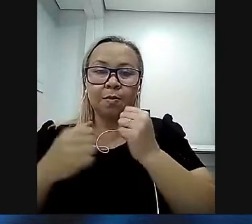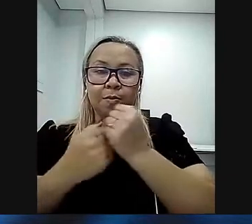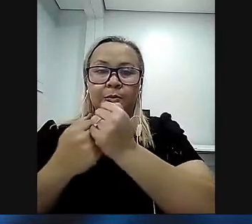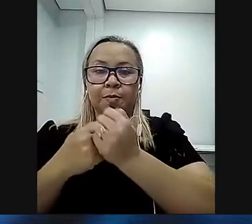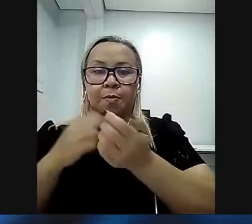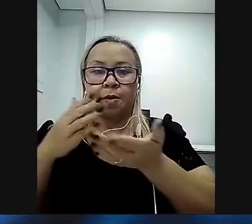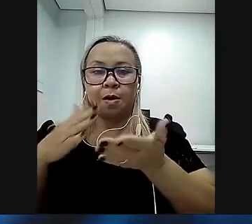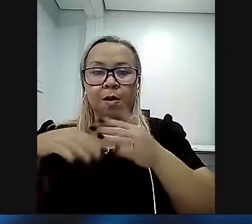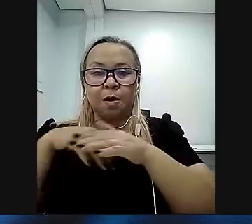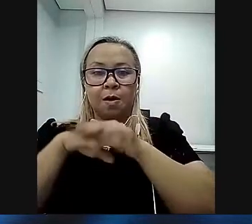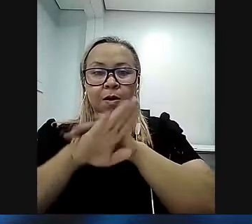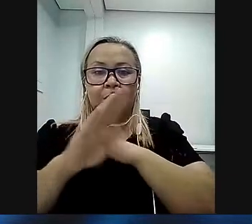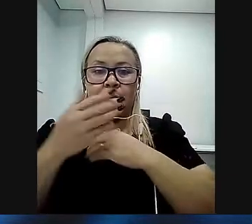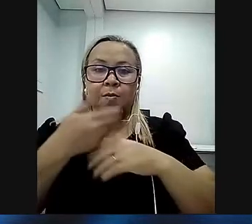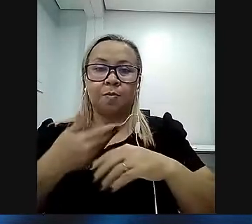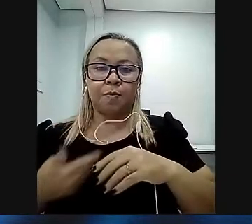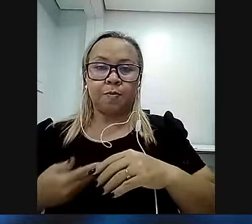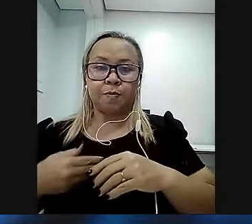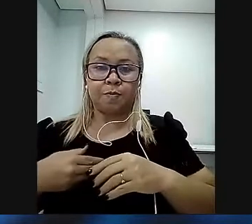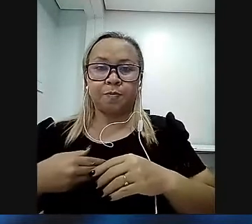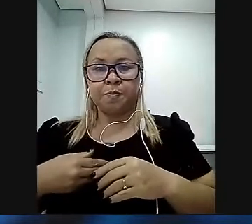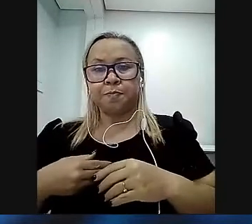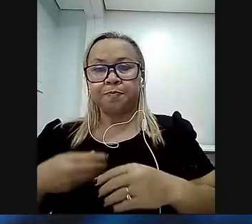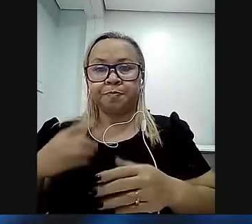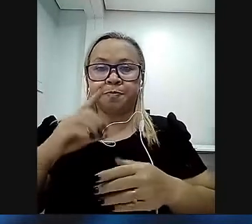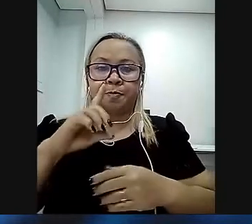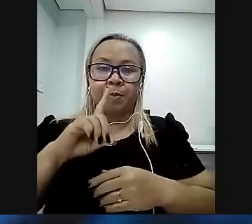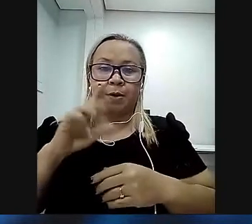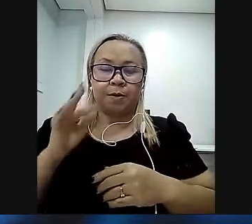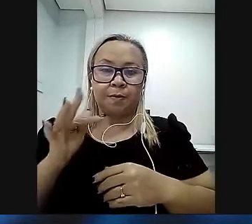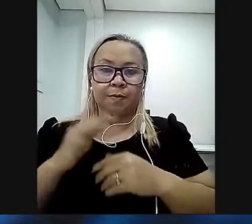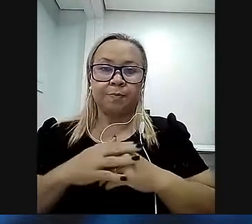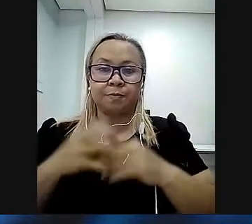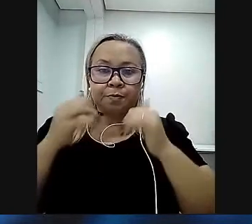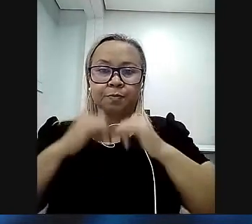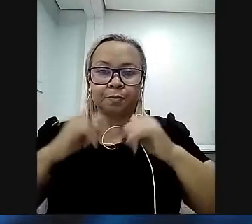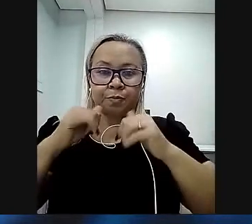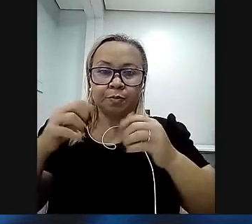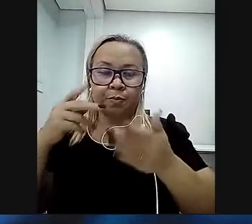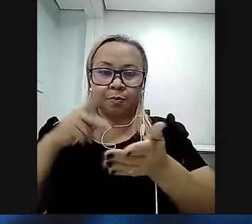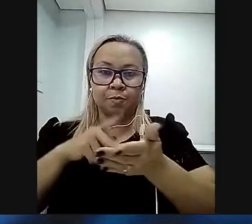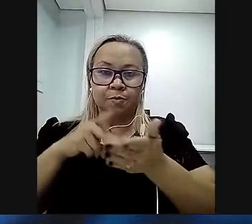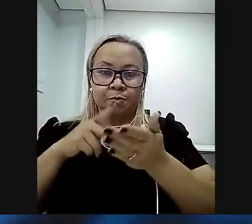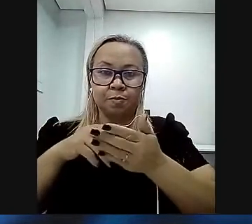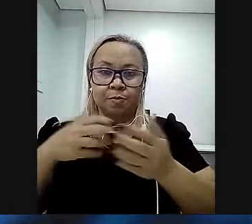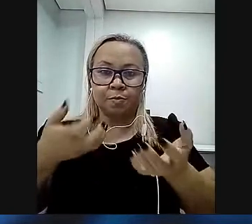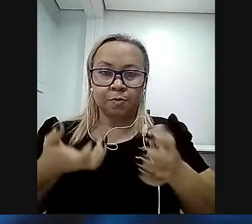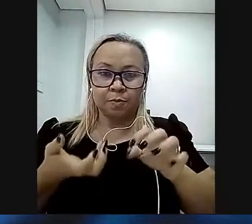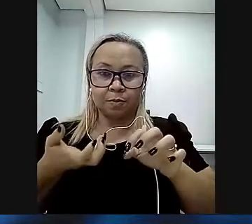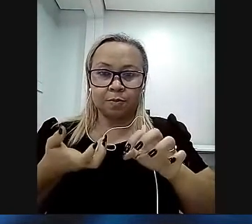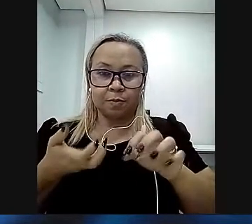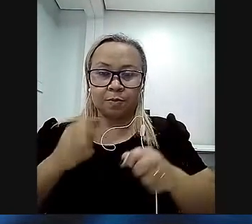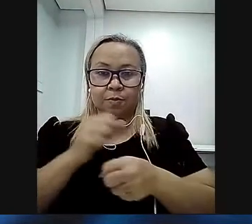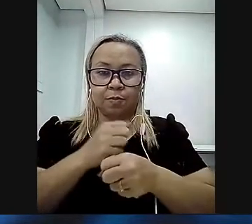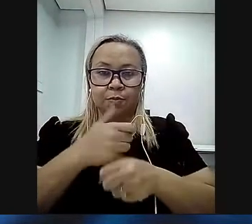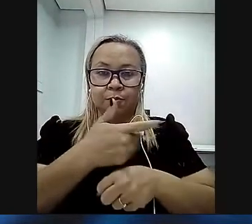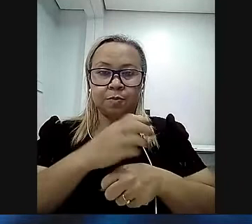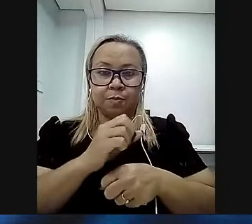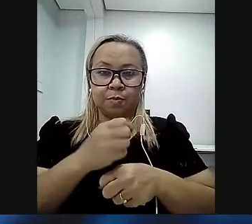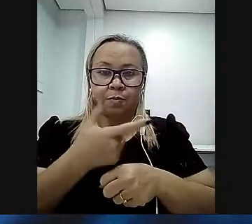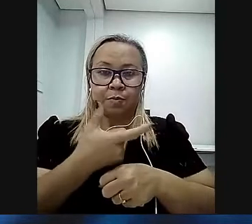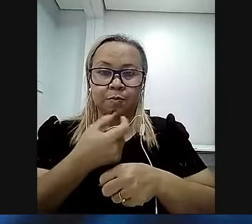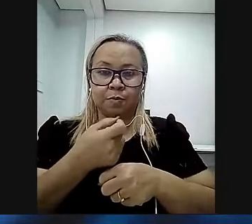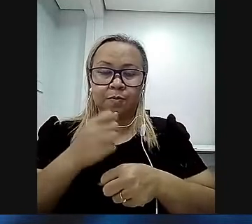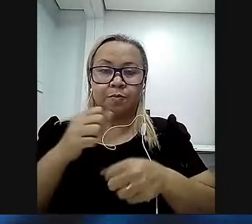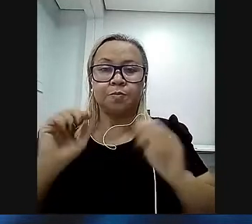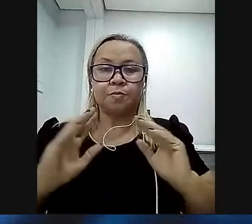Federal. Depois de ter suas projeções realizadas no Congresso Nacional em 2020, homenageando os 60 anos da cidade,